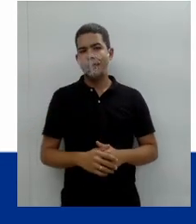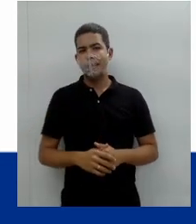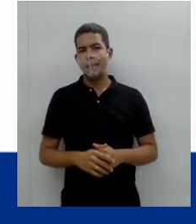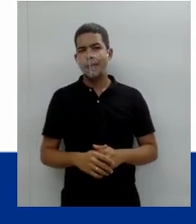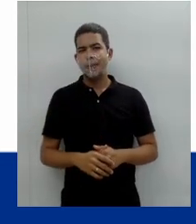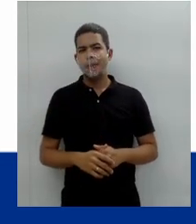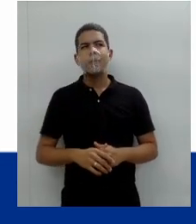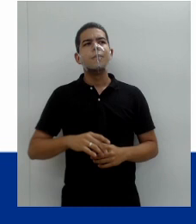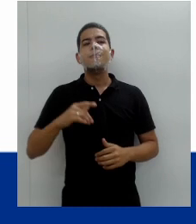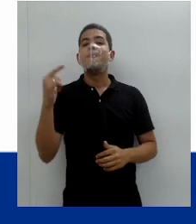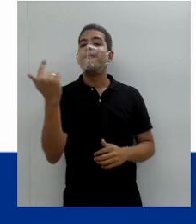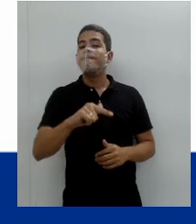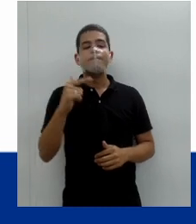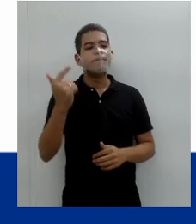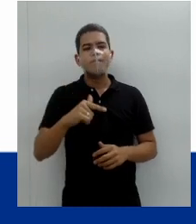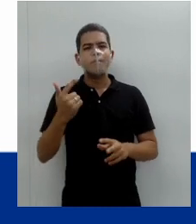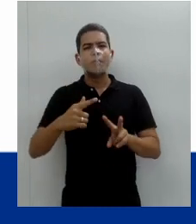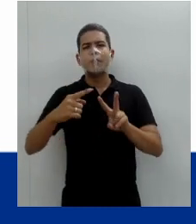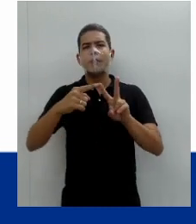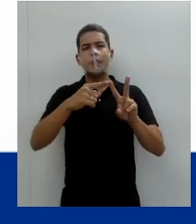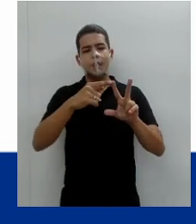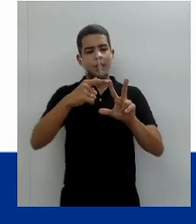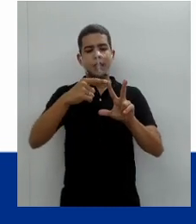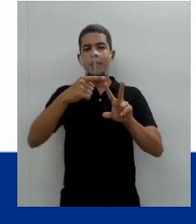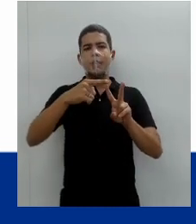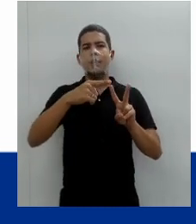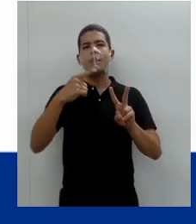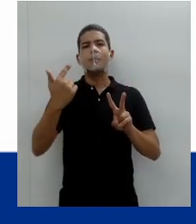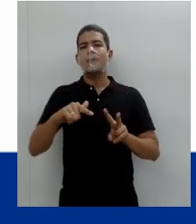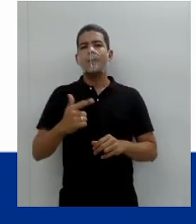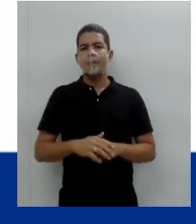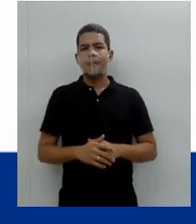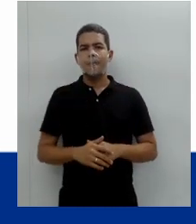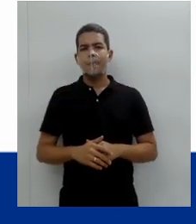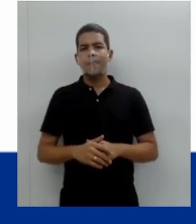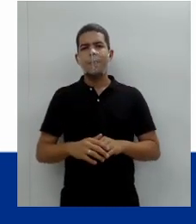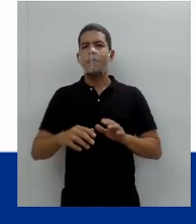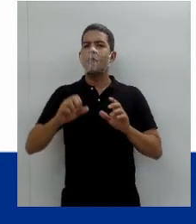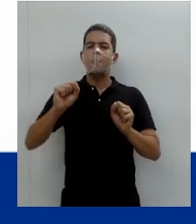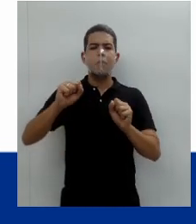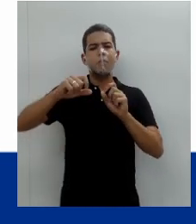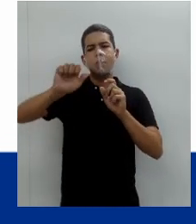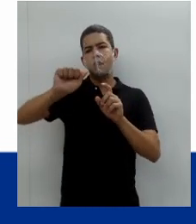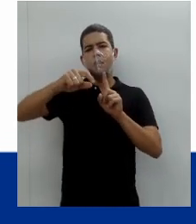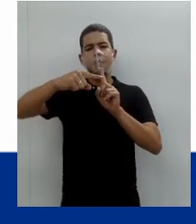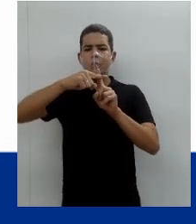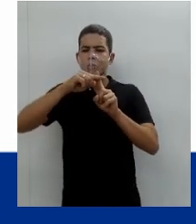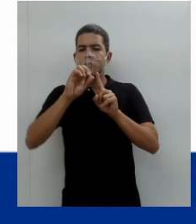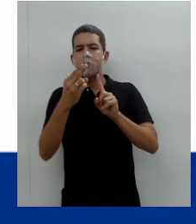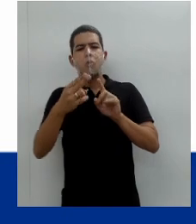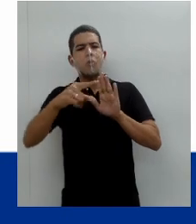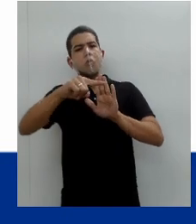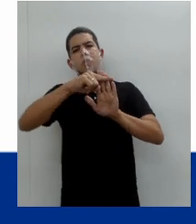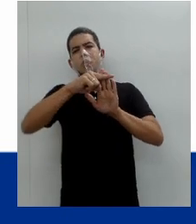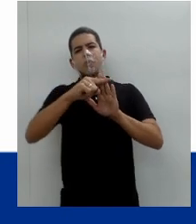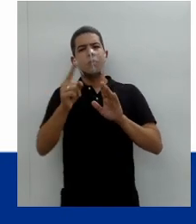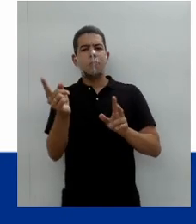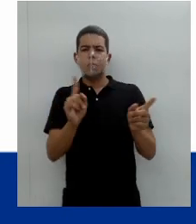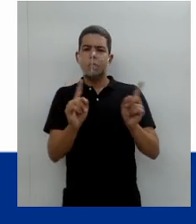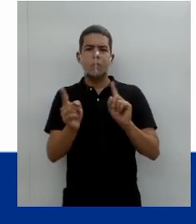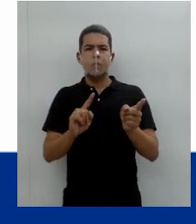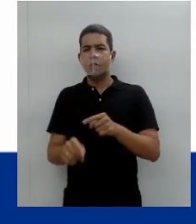Não teremos raízes nesse processo, tanto com coeficiente A positivo ou com coeficiente